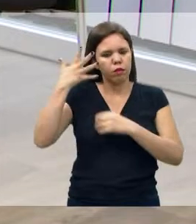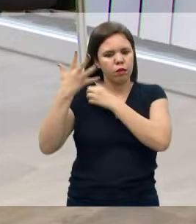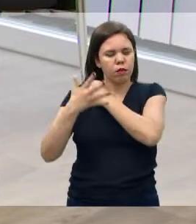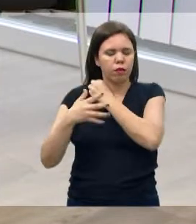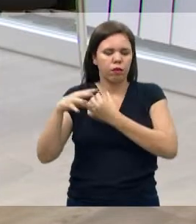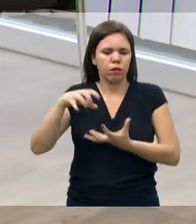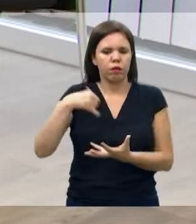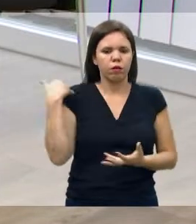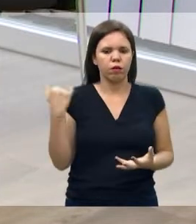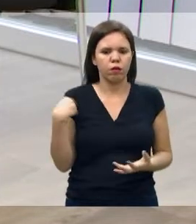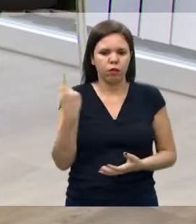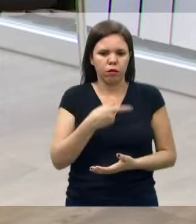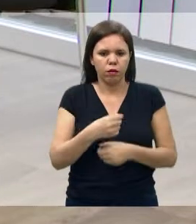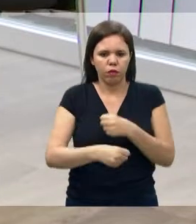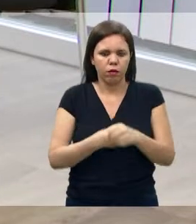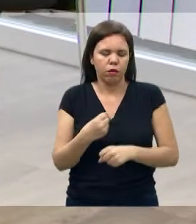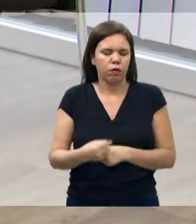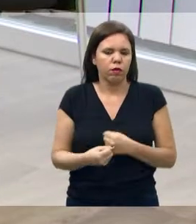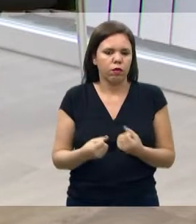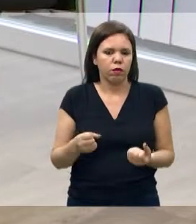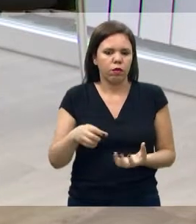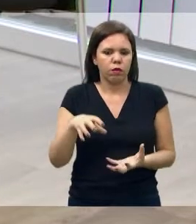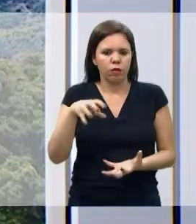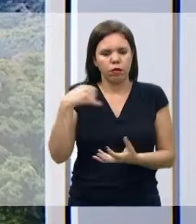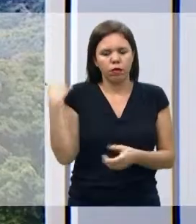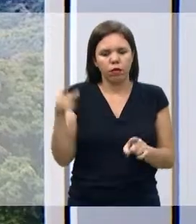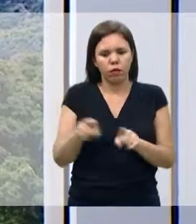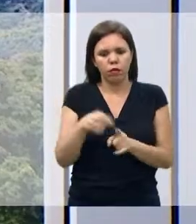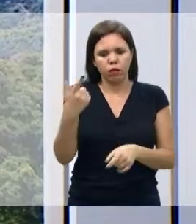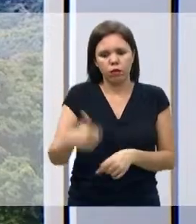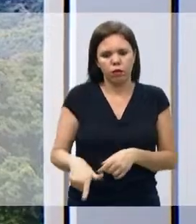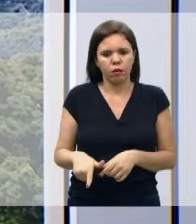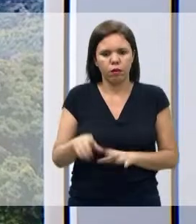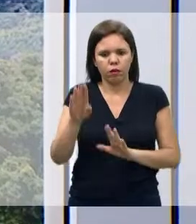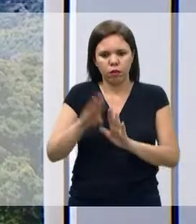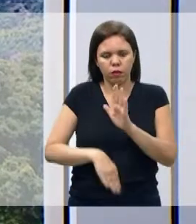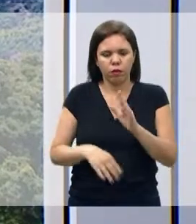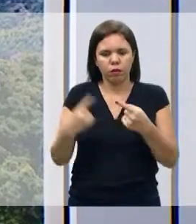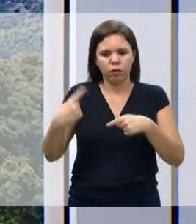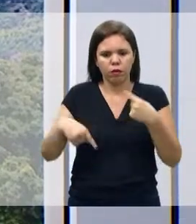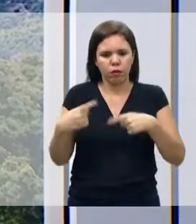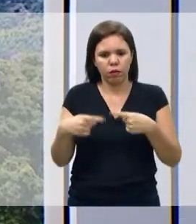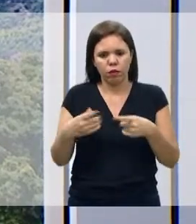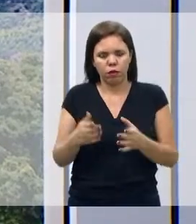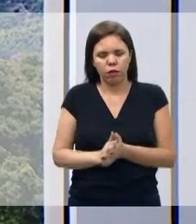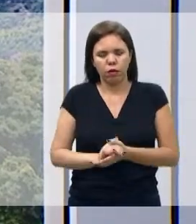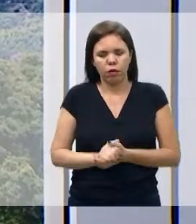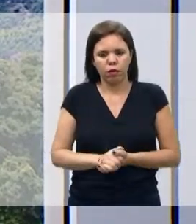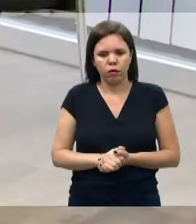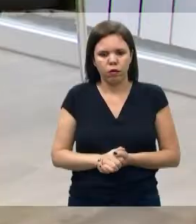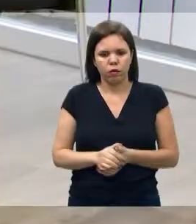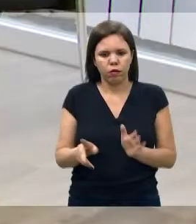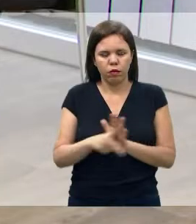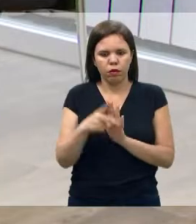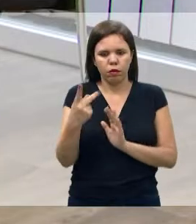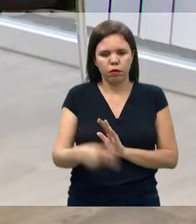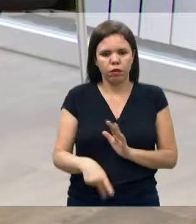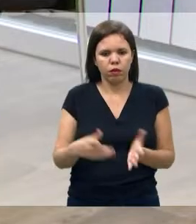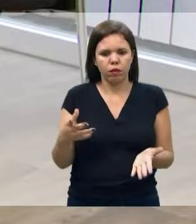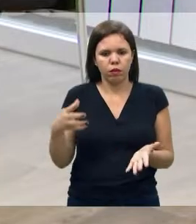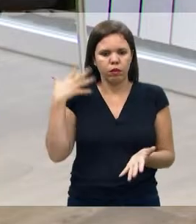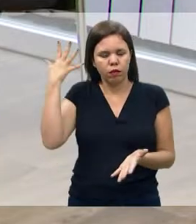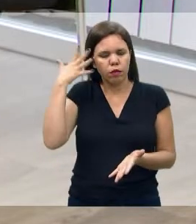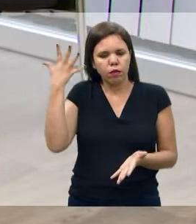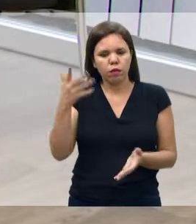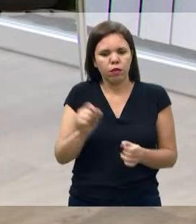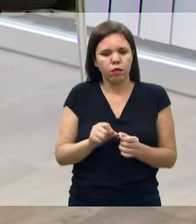e esse ano nós realizamos conferência e novamente foi uma pauta deliberativa da conferência, né? E